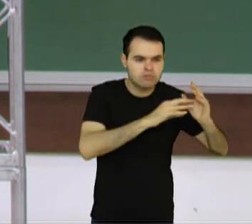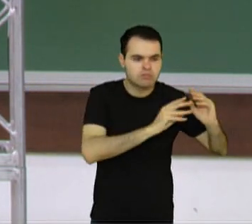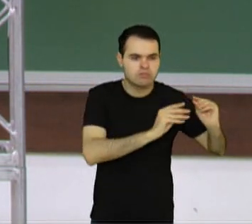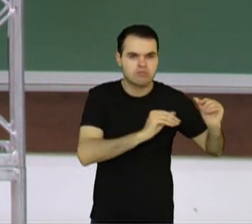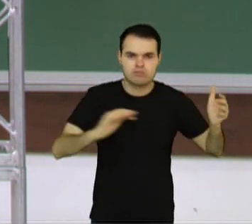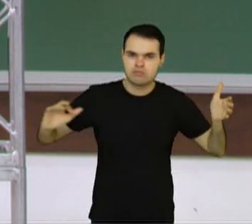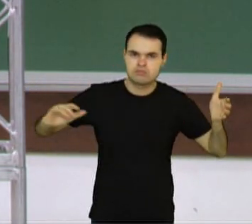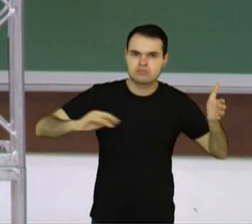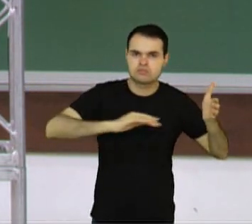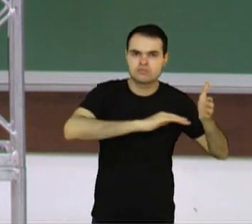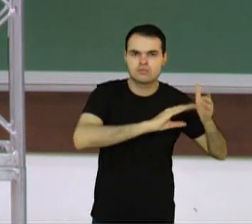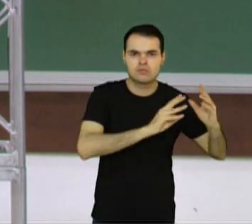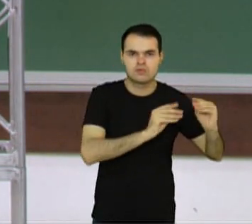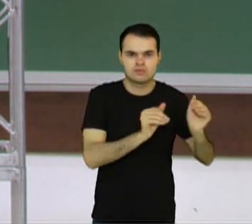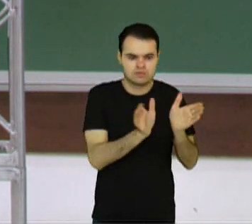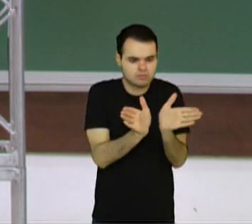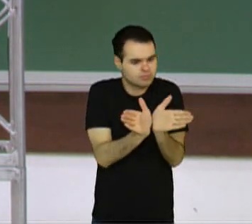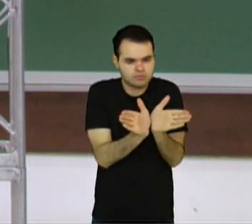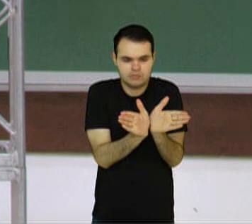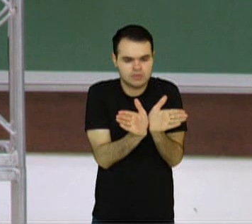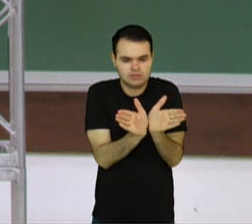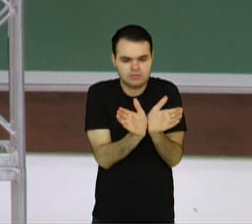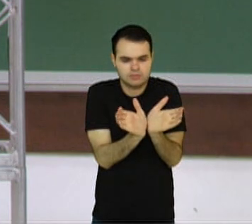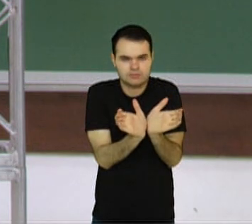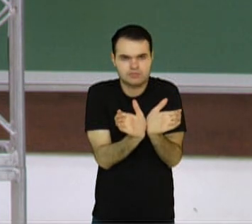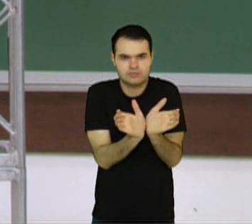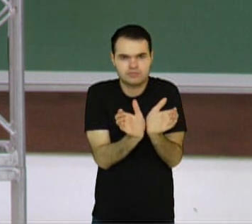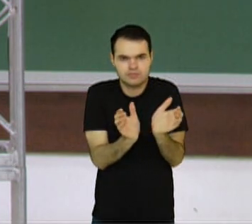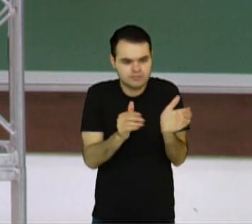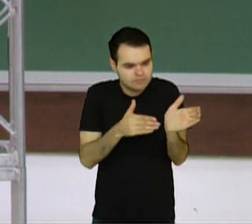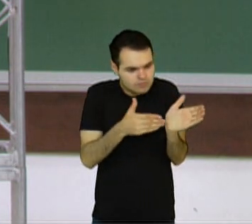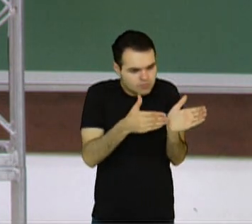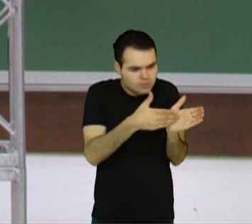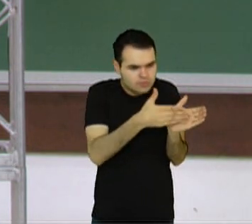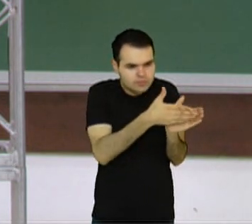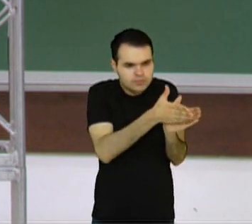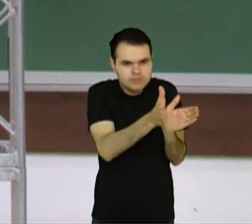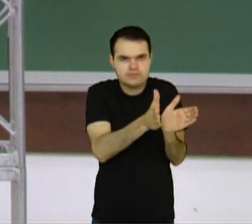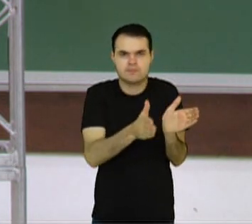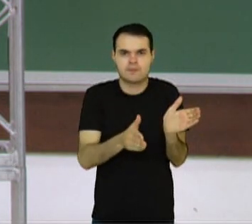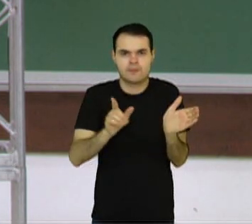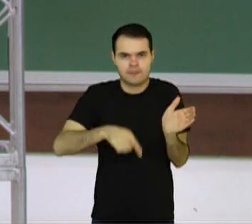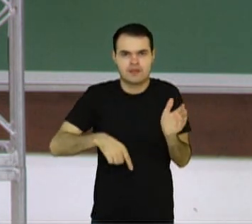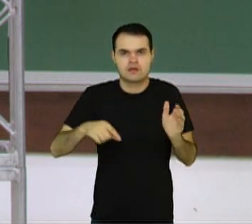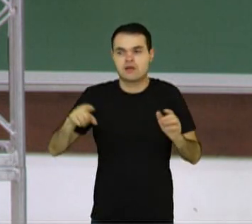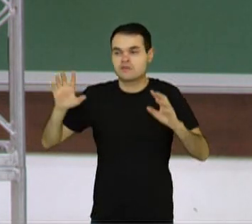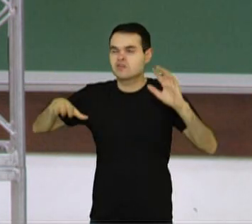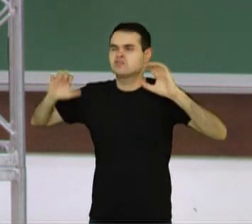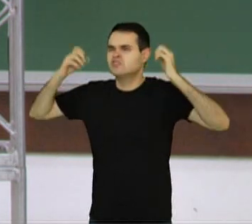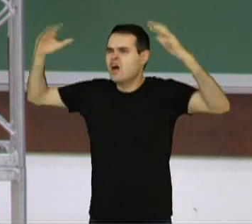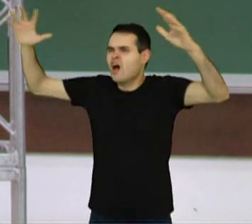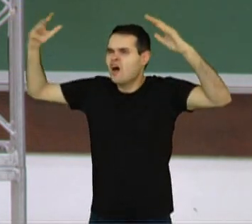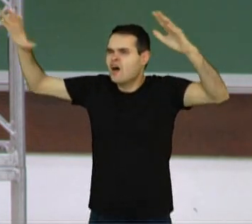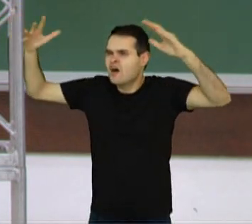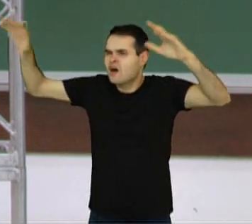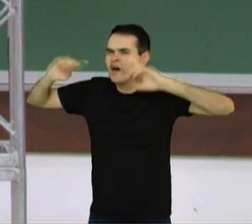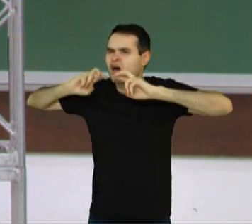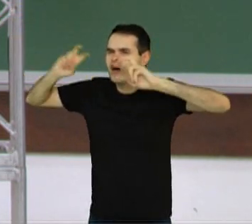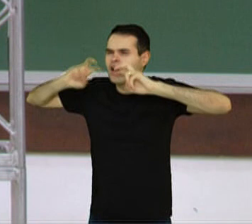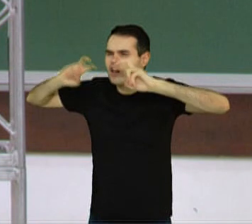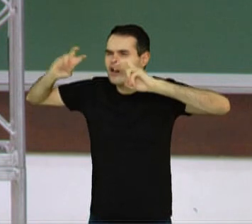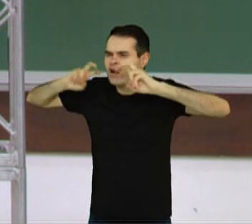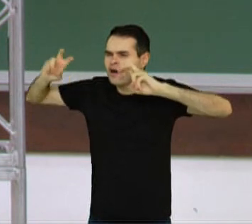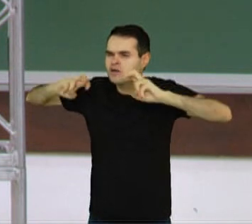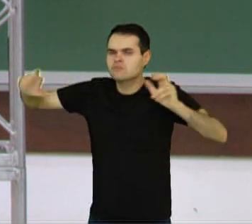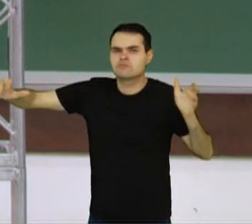de futebol. Então, assim, tem diversos componentes onde a gente consegue estar trabalhando com isso, amortecendo a estruturação. Aqui